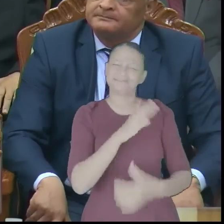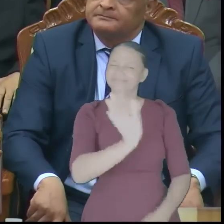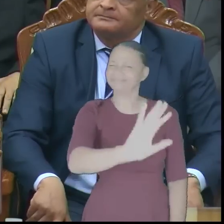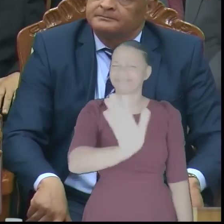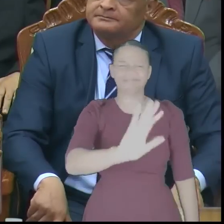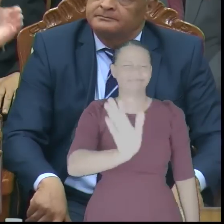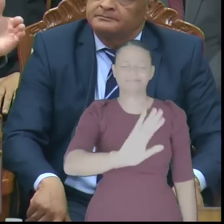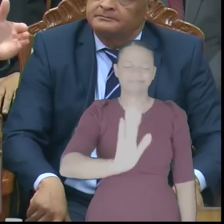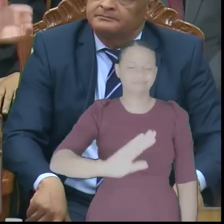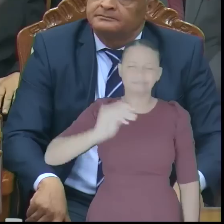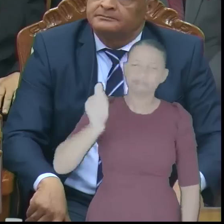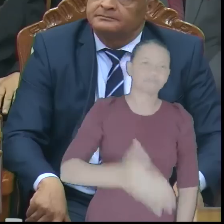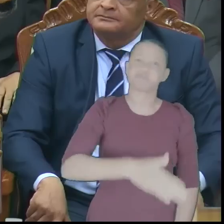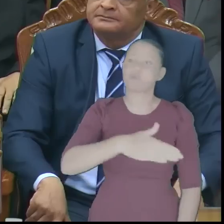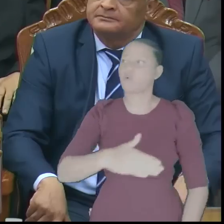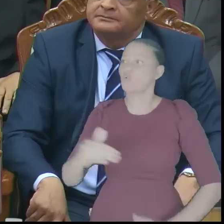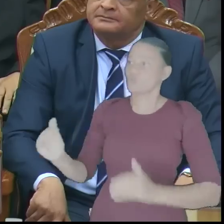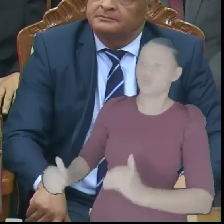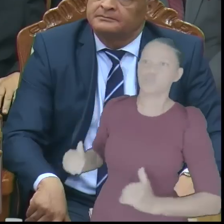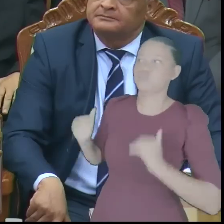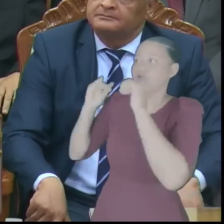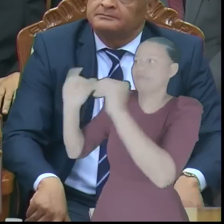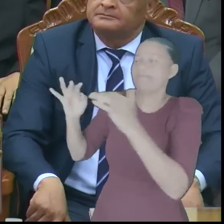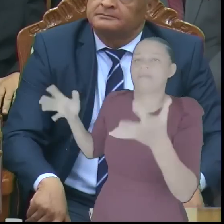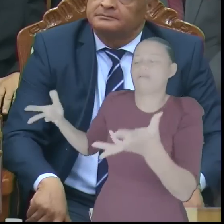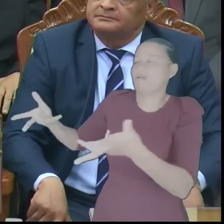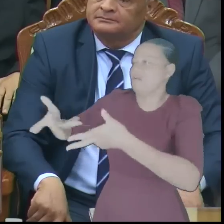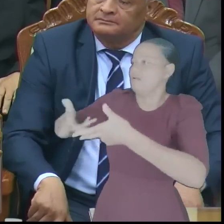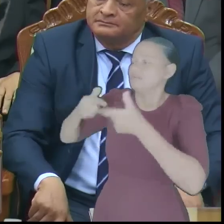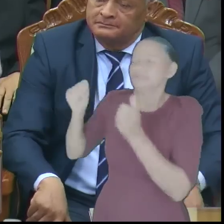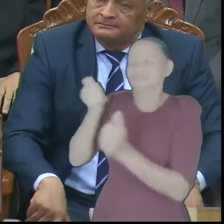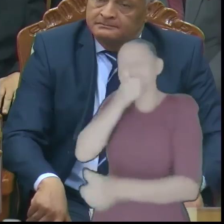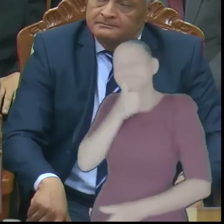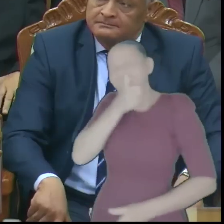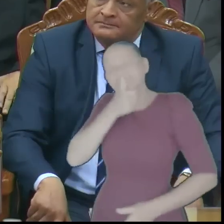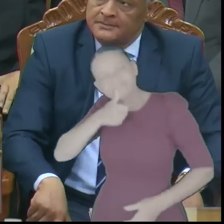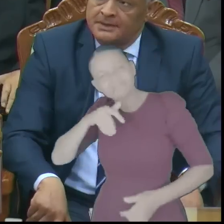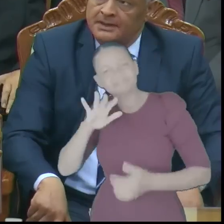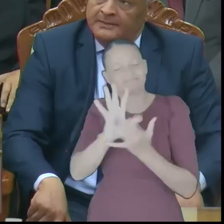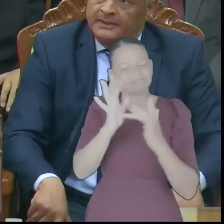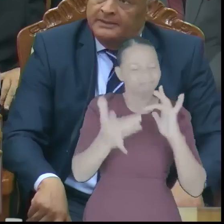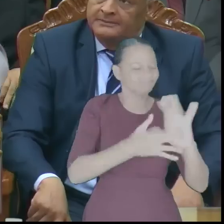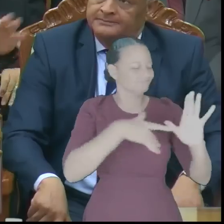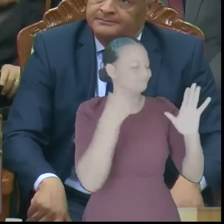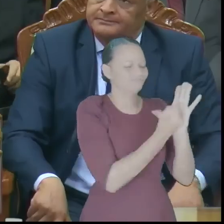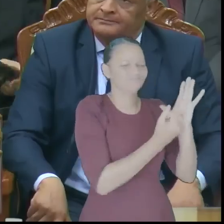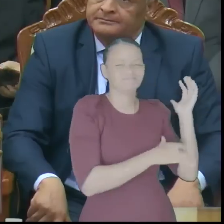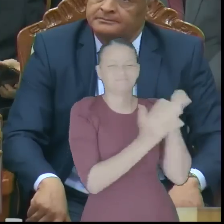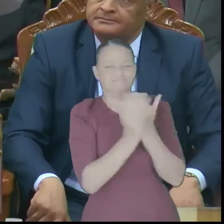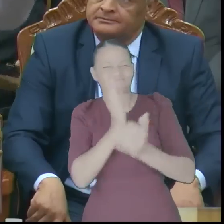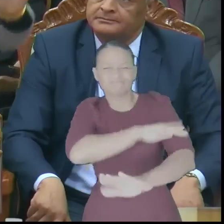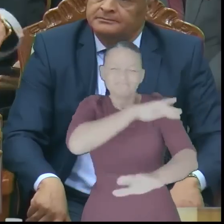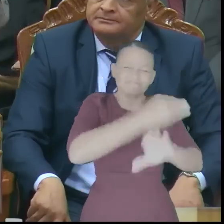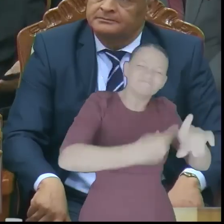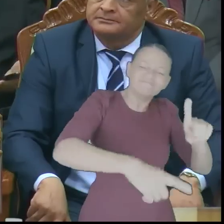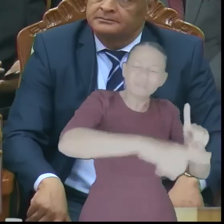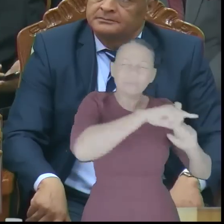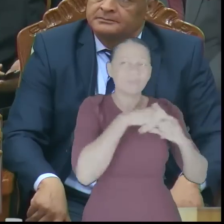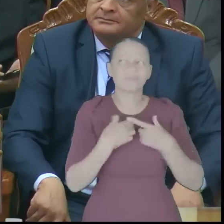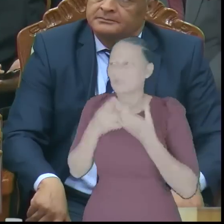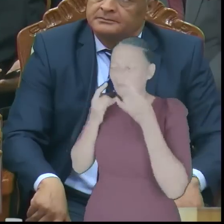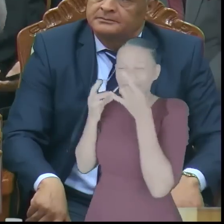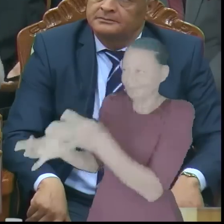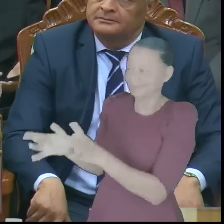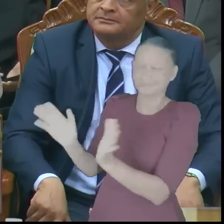existe nada maior do que o sacrifício da cruz do Calvário. Então não tem desculpa, não tem como largar esse Cristo, porque nada